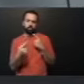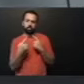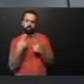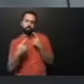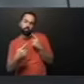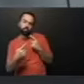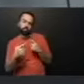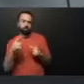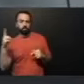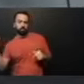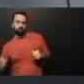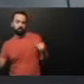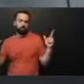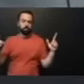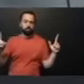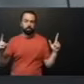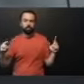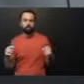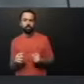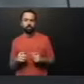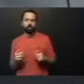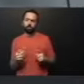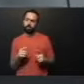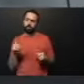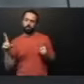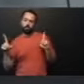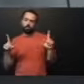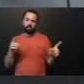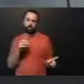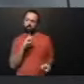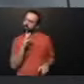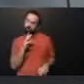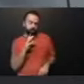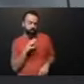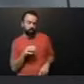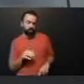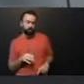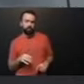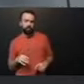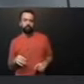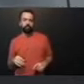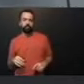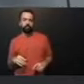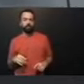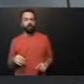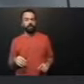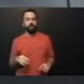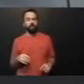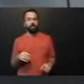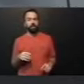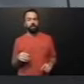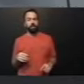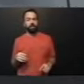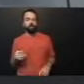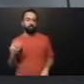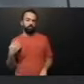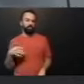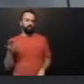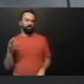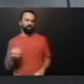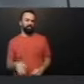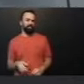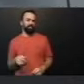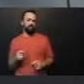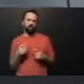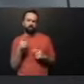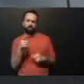falando. Eu de cá e você de lá. E um não conhece o outro. Se eu não conhecesse, não estava perguntando. Ah, você é